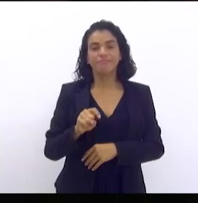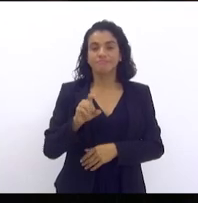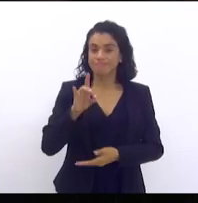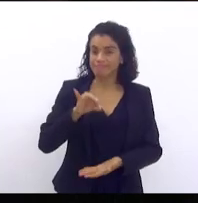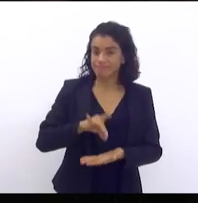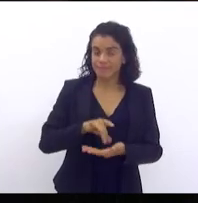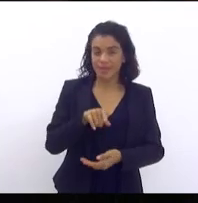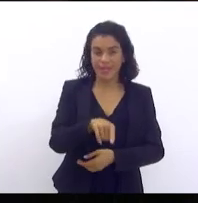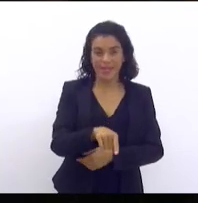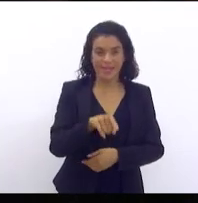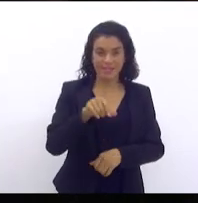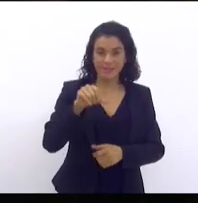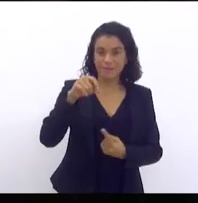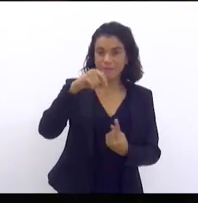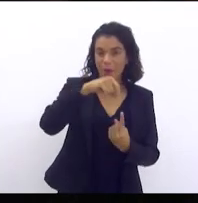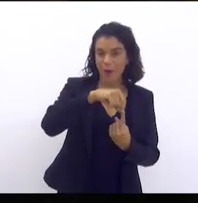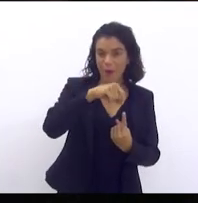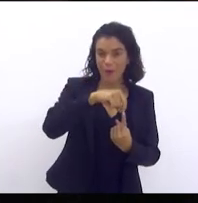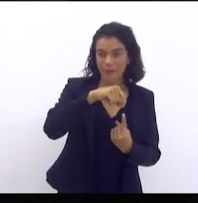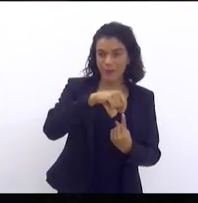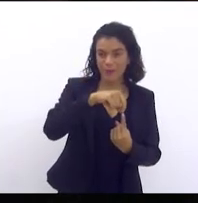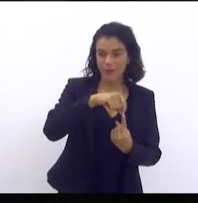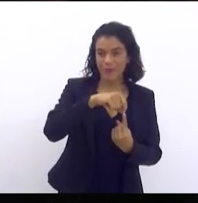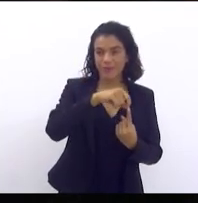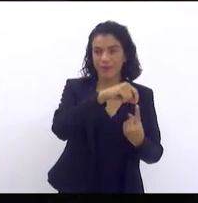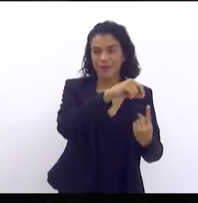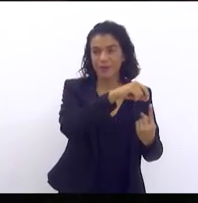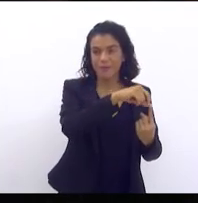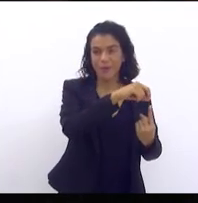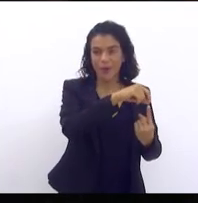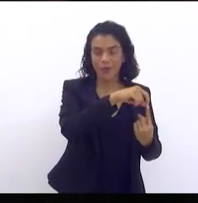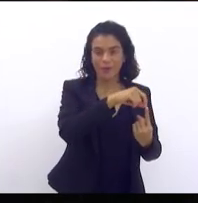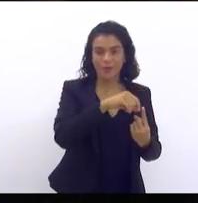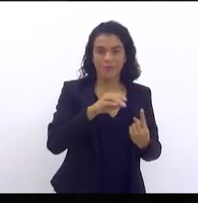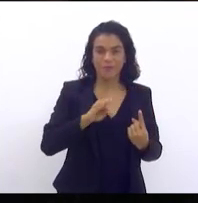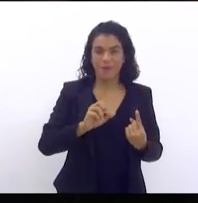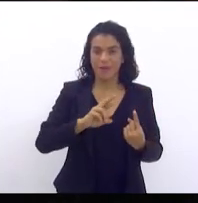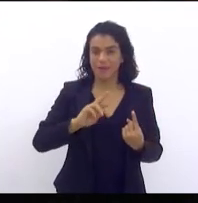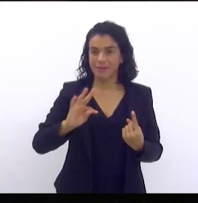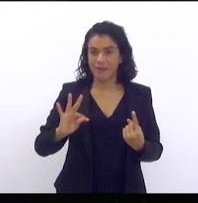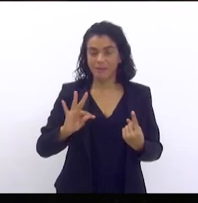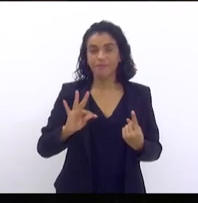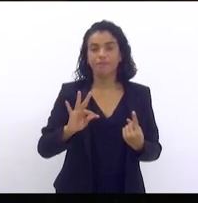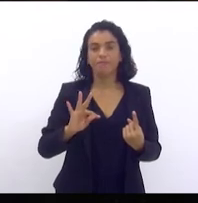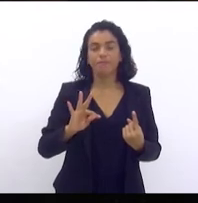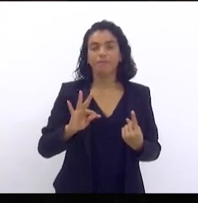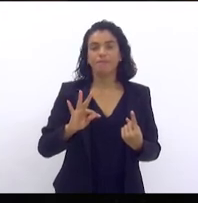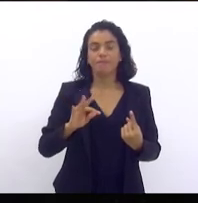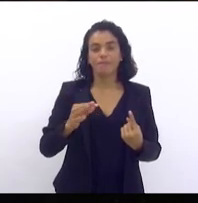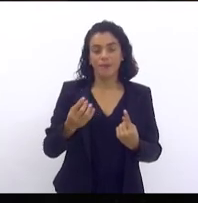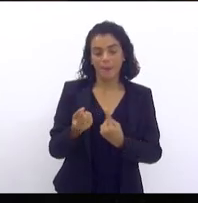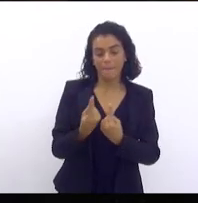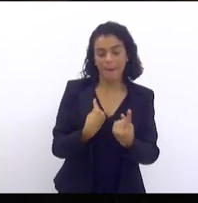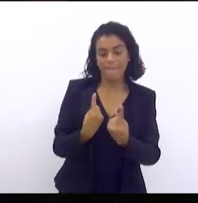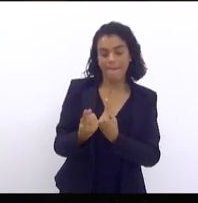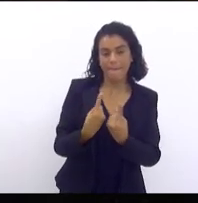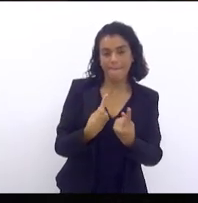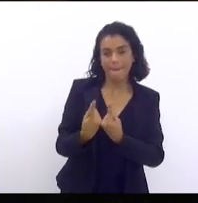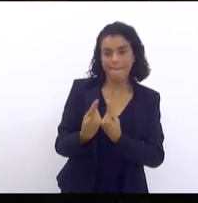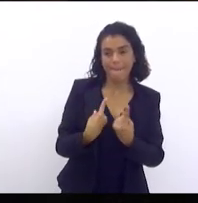esse terminal de BRT propiciará que o BRT transite